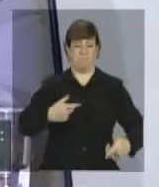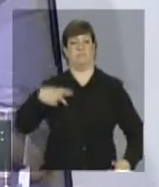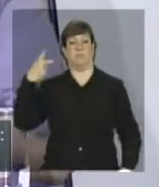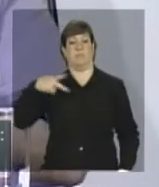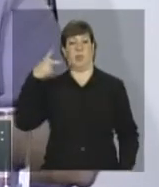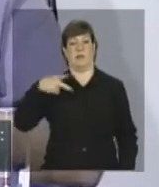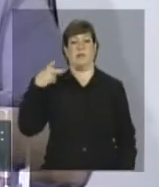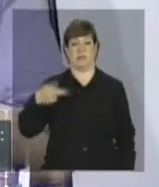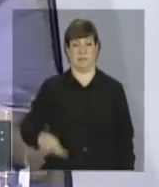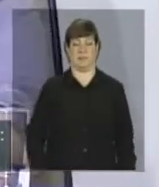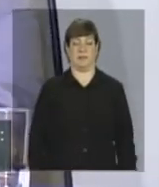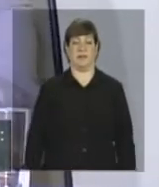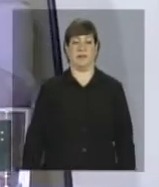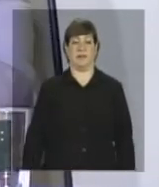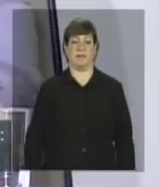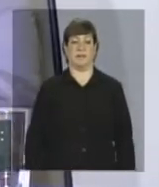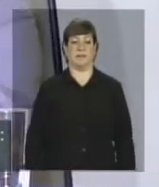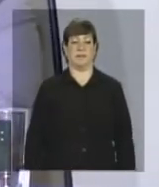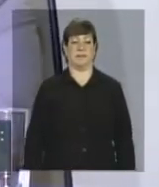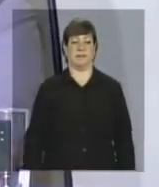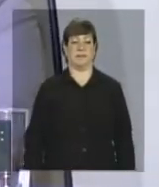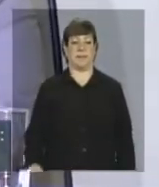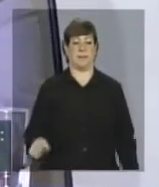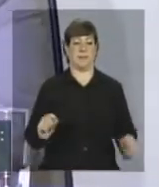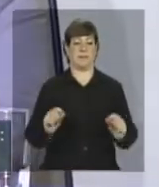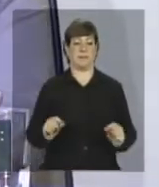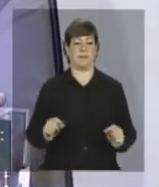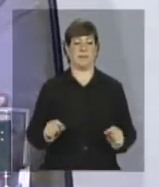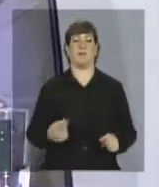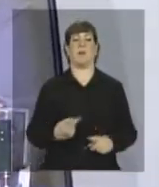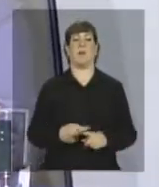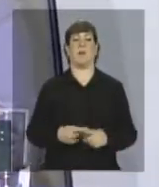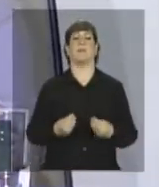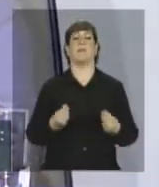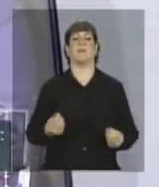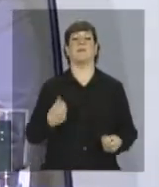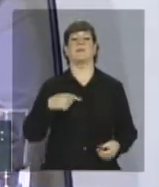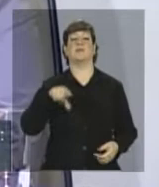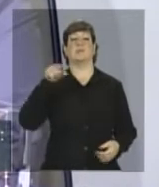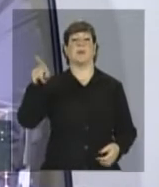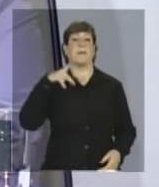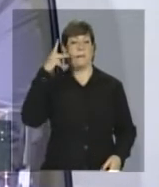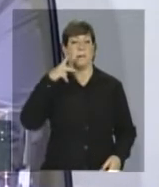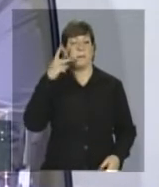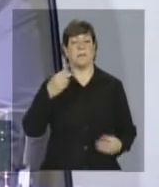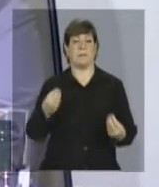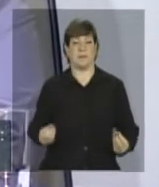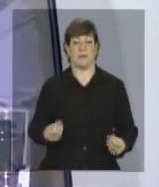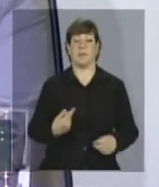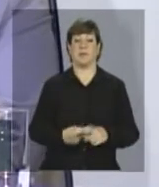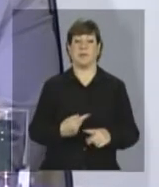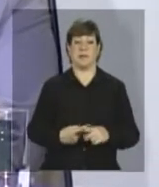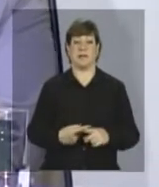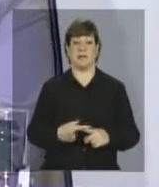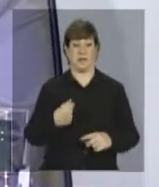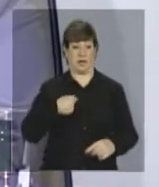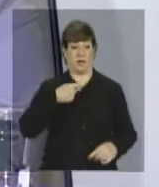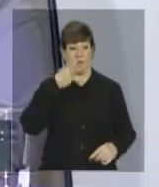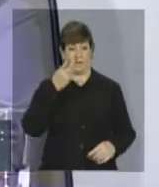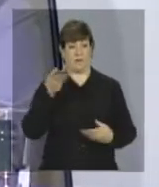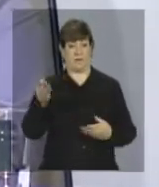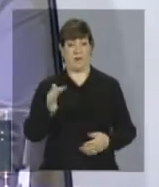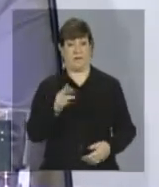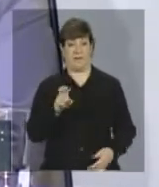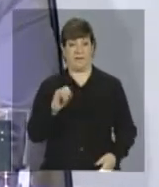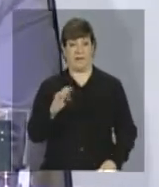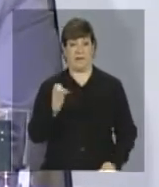Eu vivi na... Qual foi a... Por que a opção pela Paraíba? Porque eu disse para o Frei Beto, eu